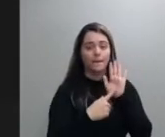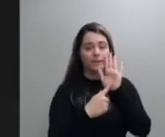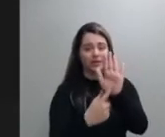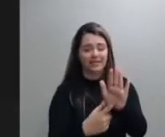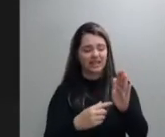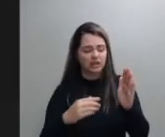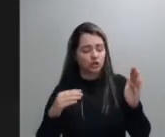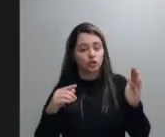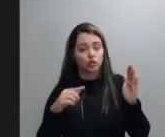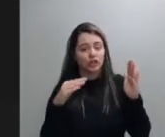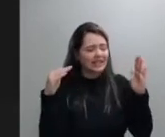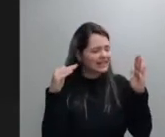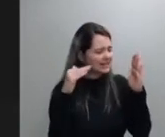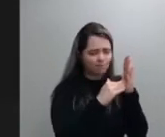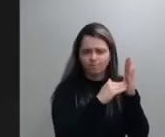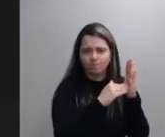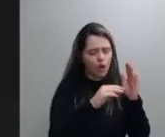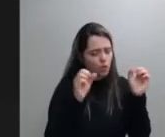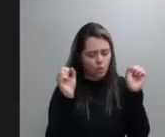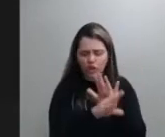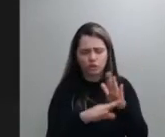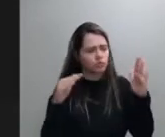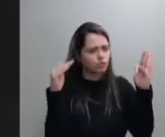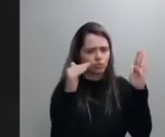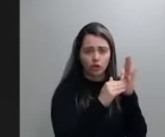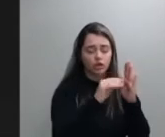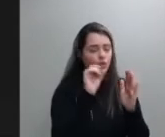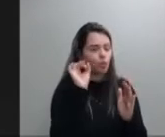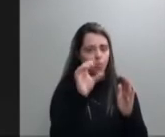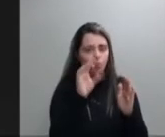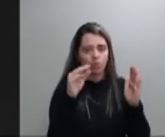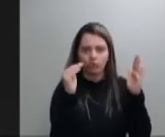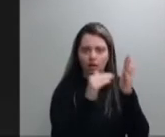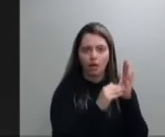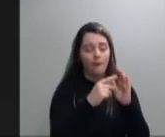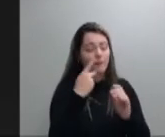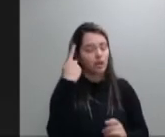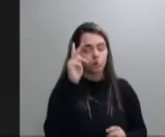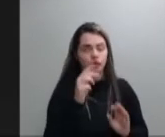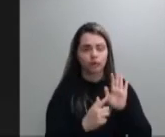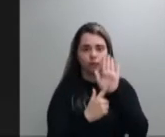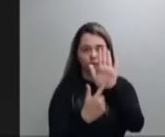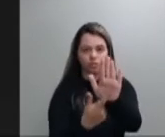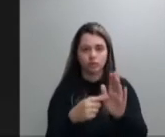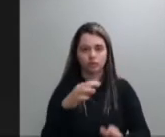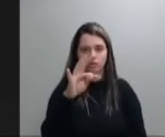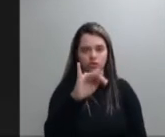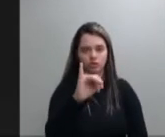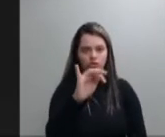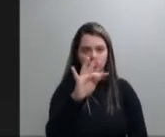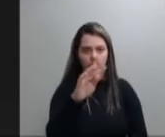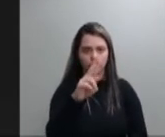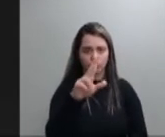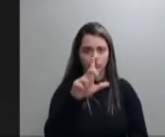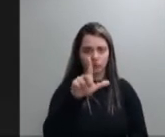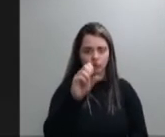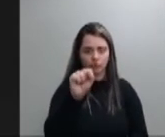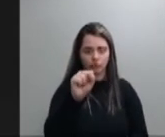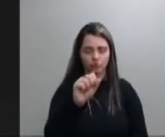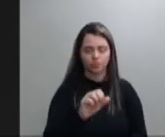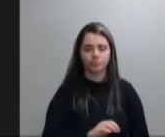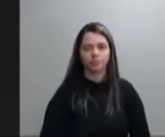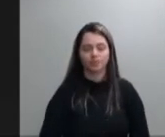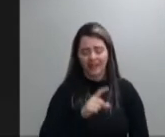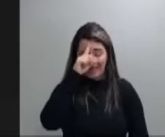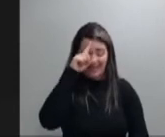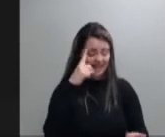para cômputo e não aquela data de abertura da edital que era de 2013 isso está volto a dizer na decisão